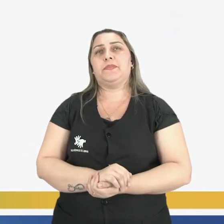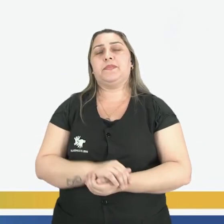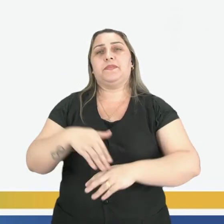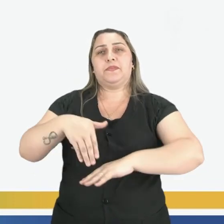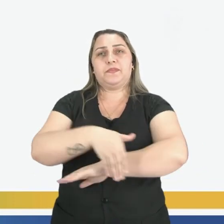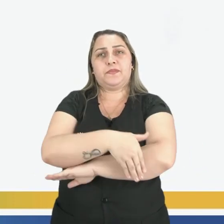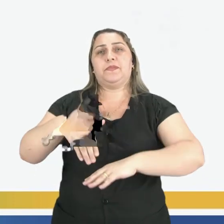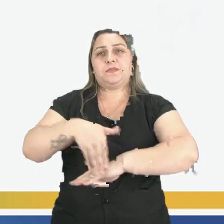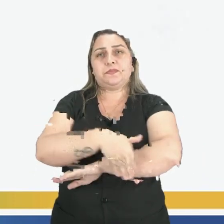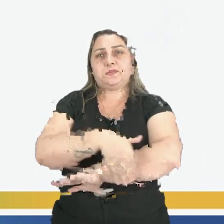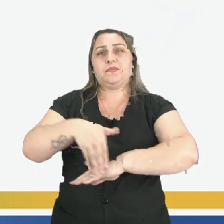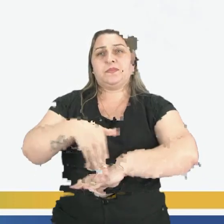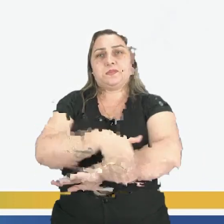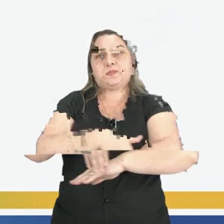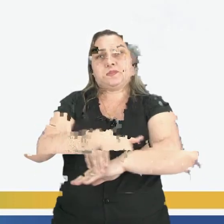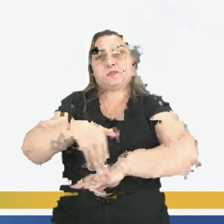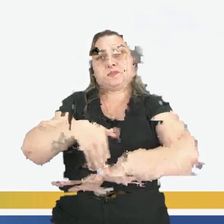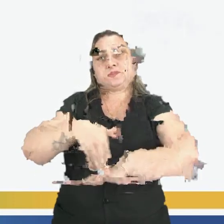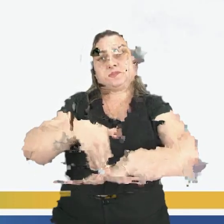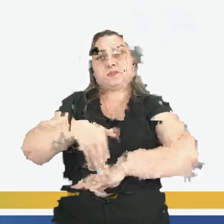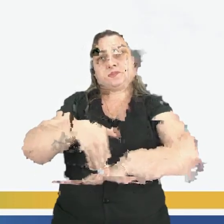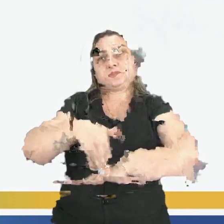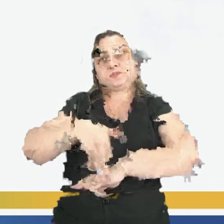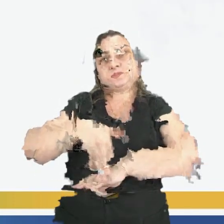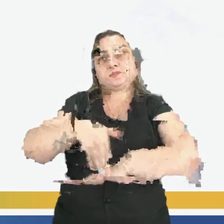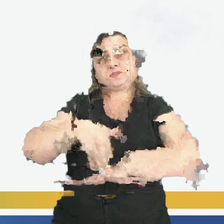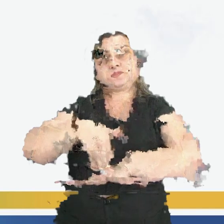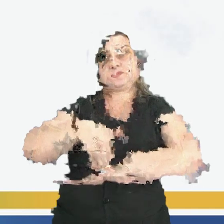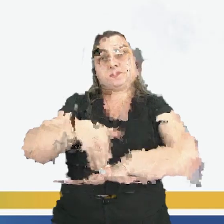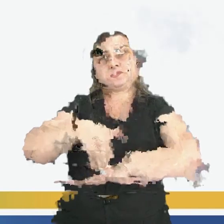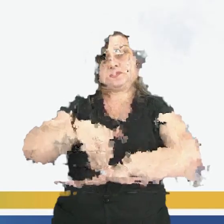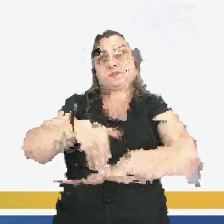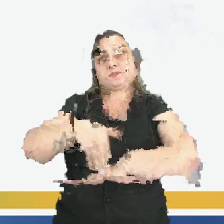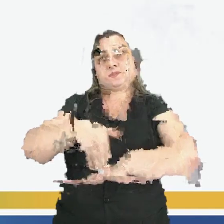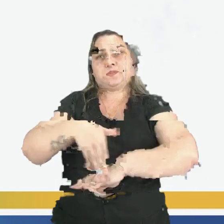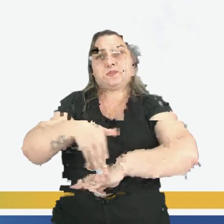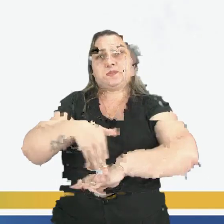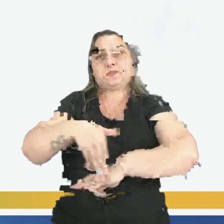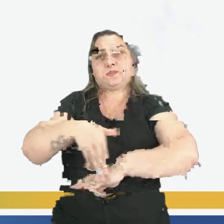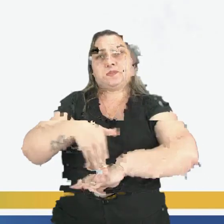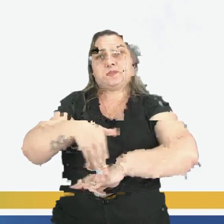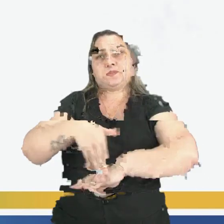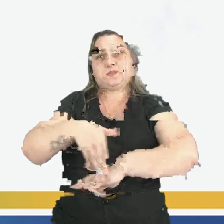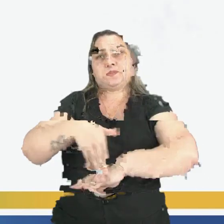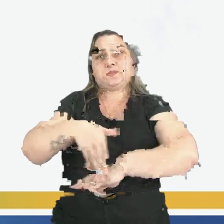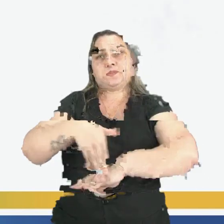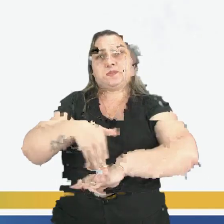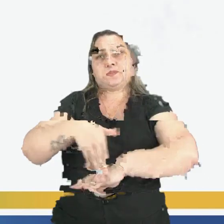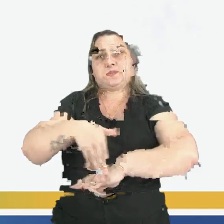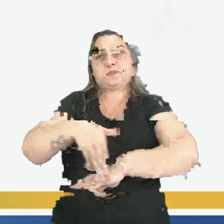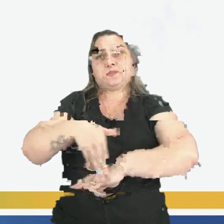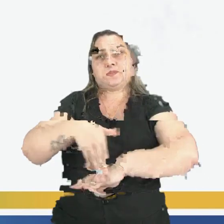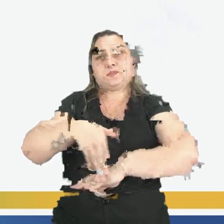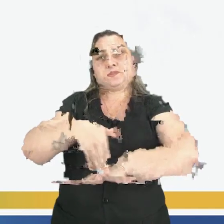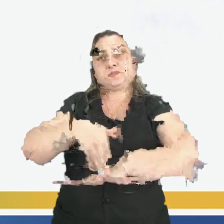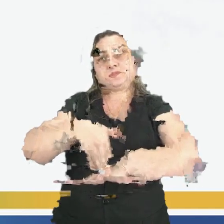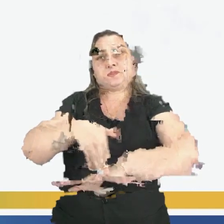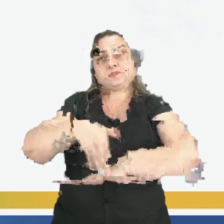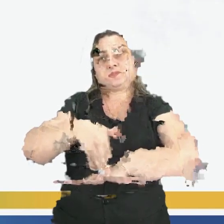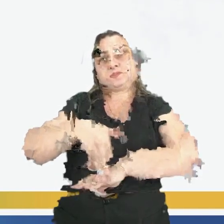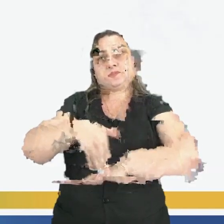passou agora a ser ruas asfaltadas, tem uma ponte de concreto,